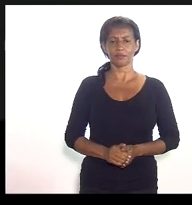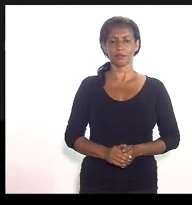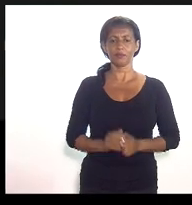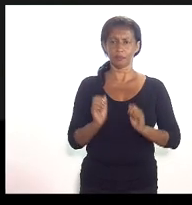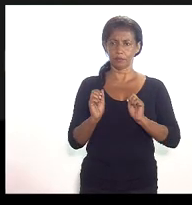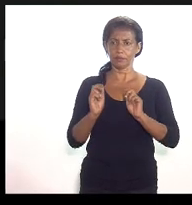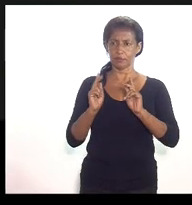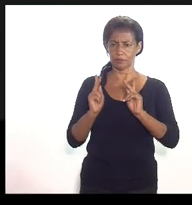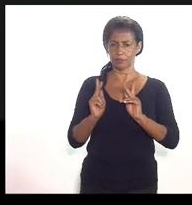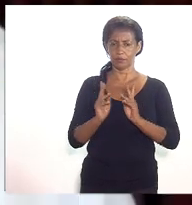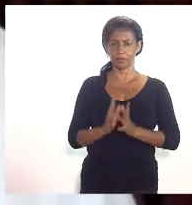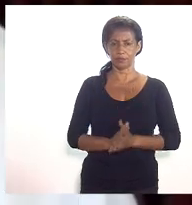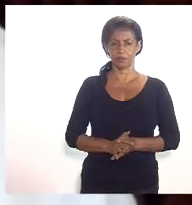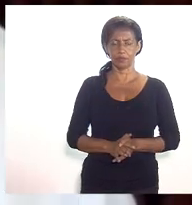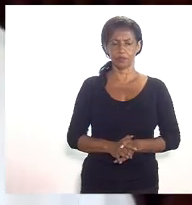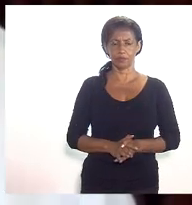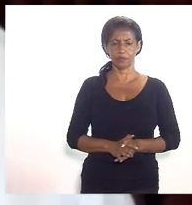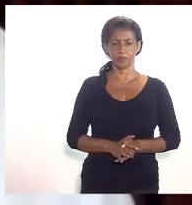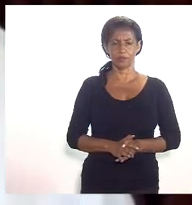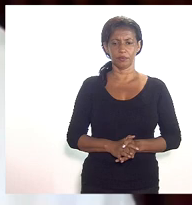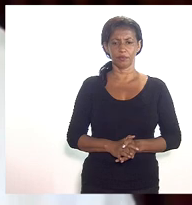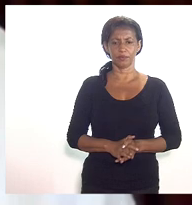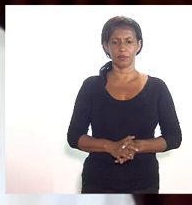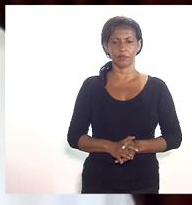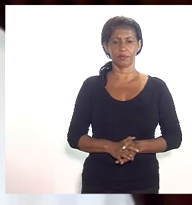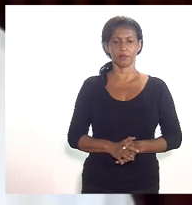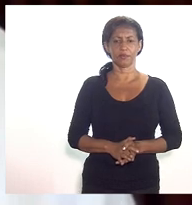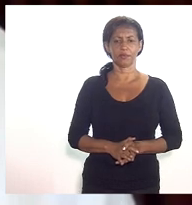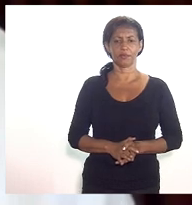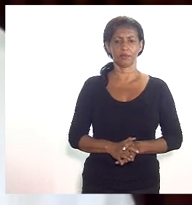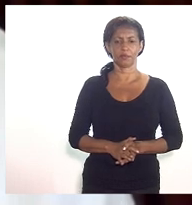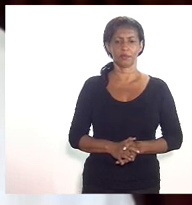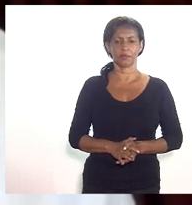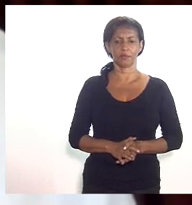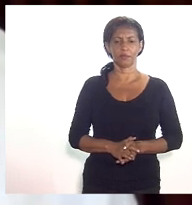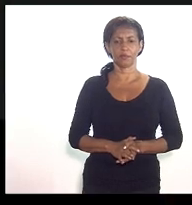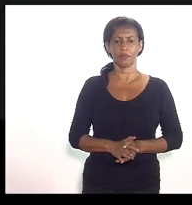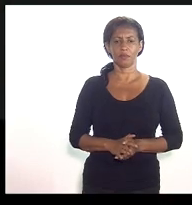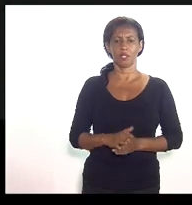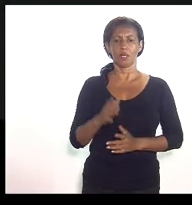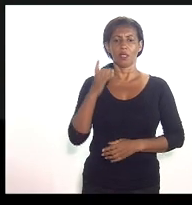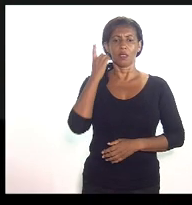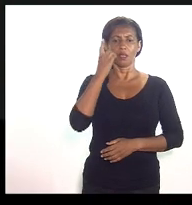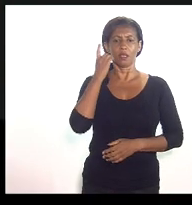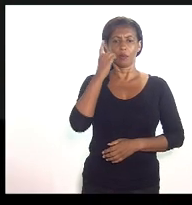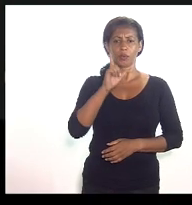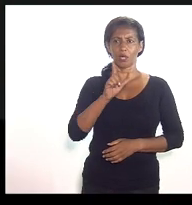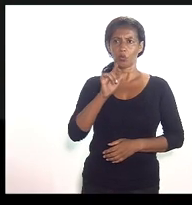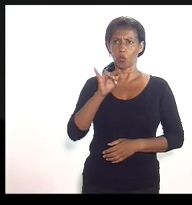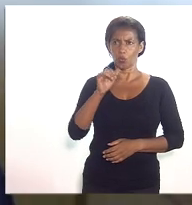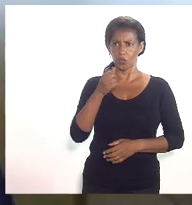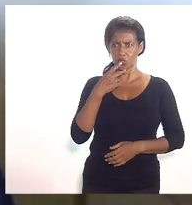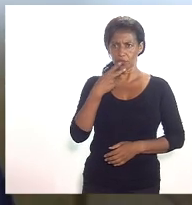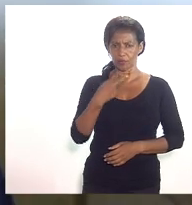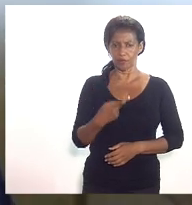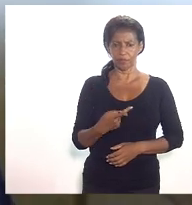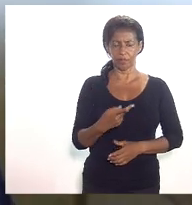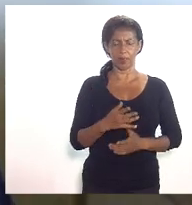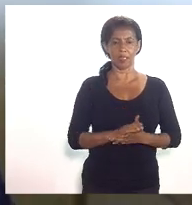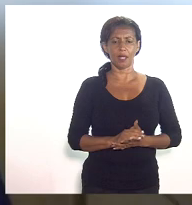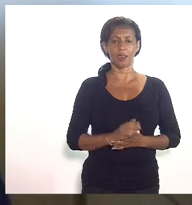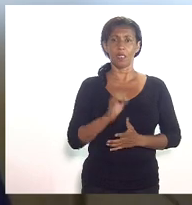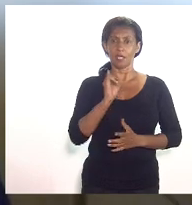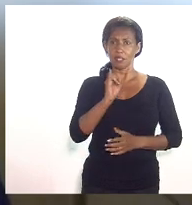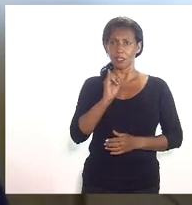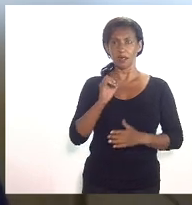Ok. Deputado Luiz Paulo quer fazer uso da palavra? Está consignado a vossa divergência. Deputado Luiz Paulo quer falar? Sim, eu queria falar se a gente vai decidir.